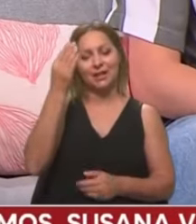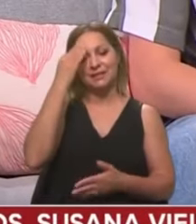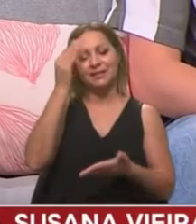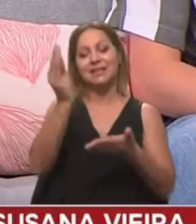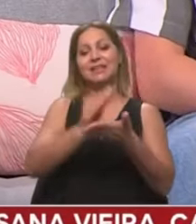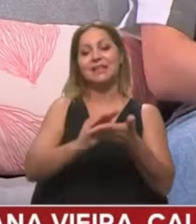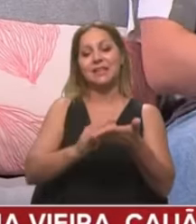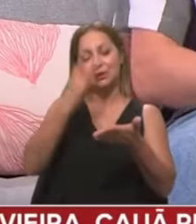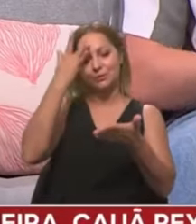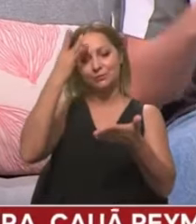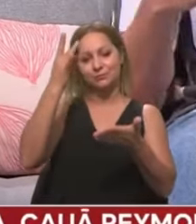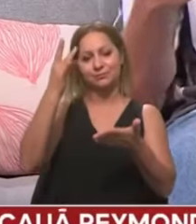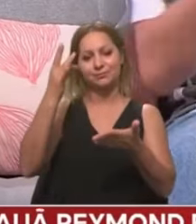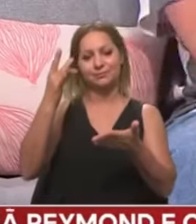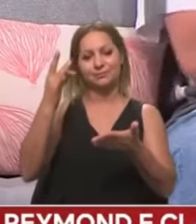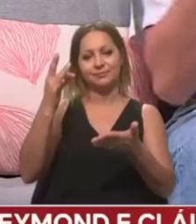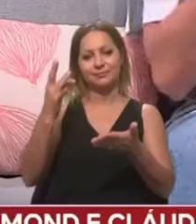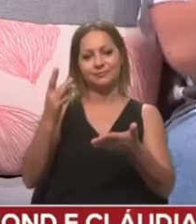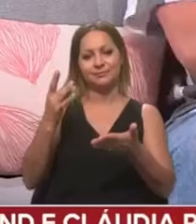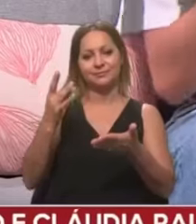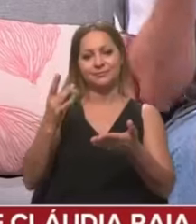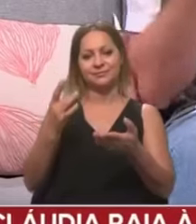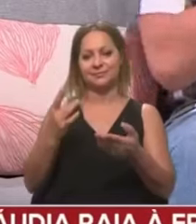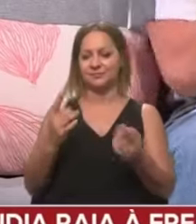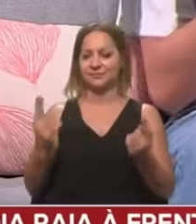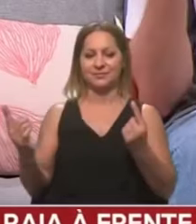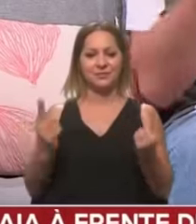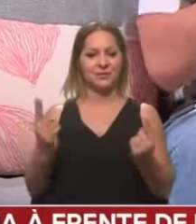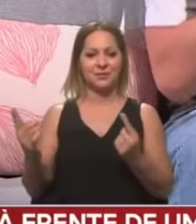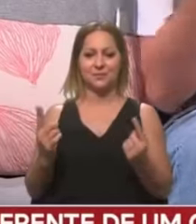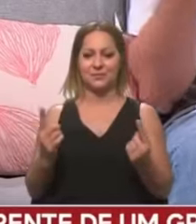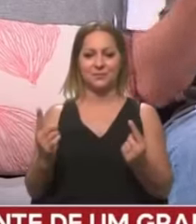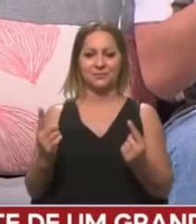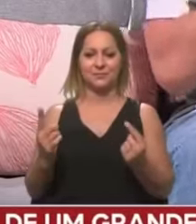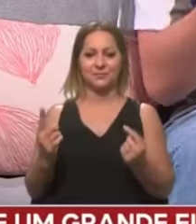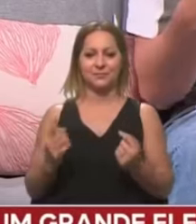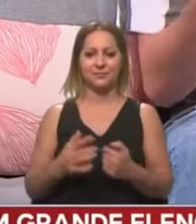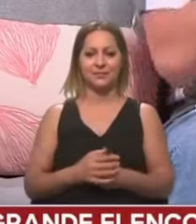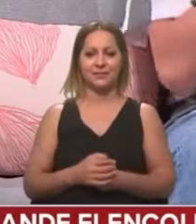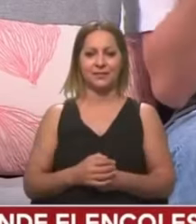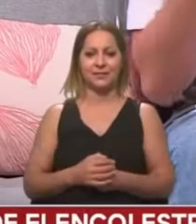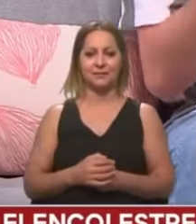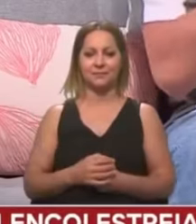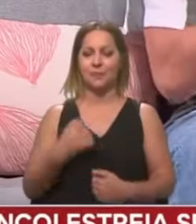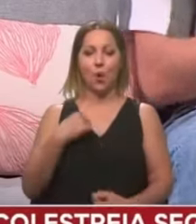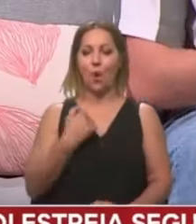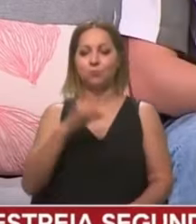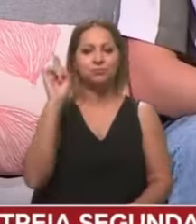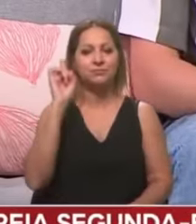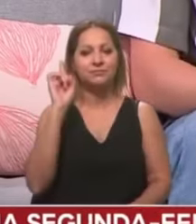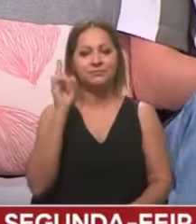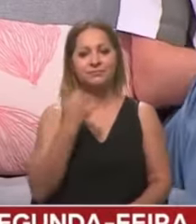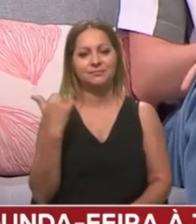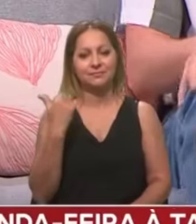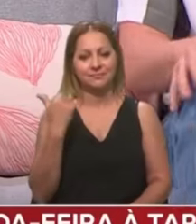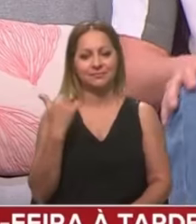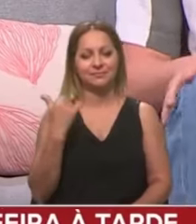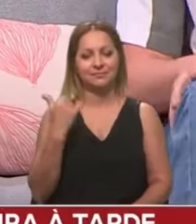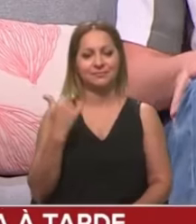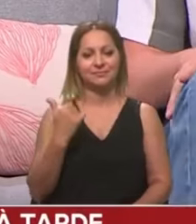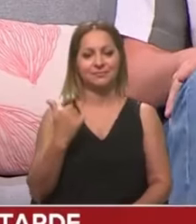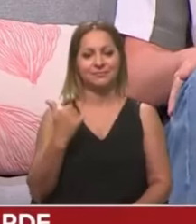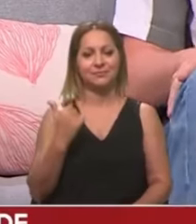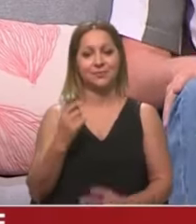texto? Por acaso, acho que nenhum de nós esquece. Não, não, é apontar, é apontar. Olha, eu não sou de certeza. Eu disse,